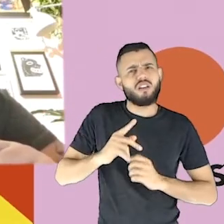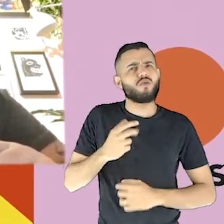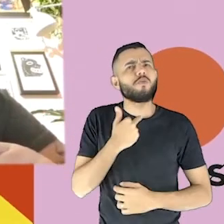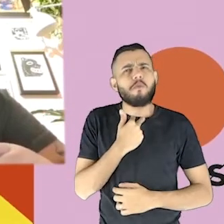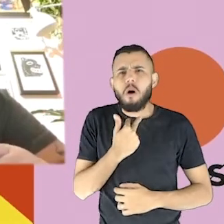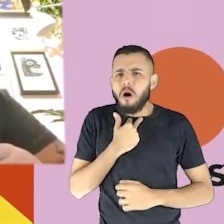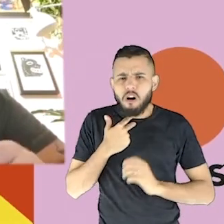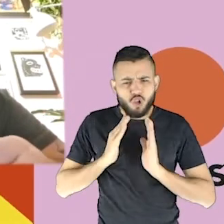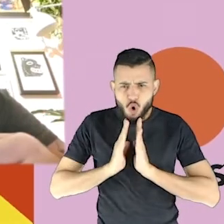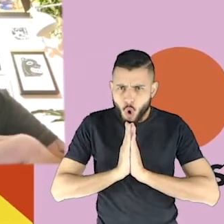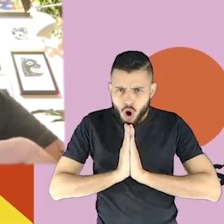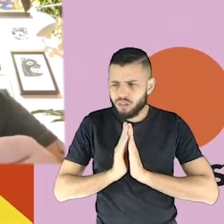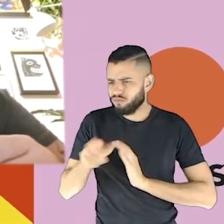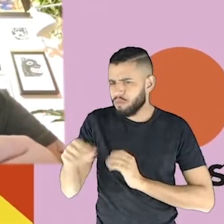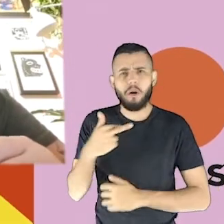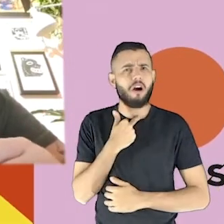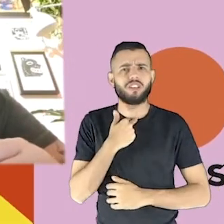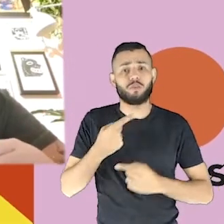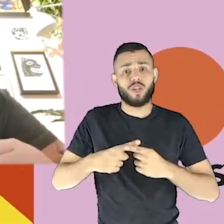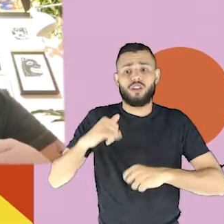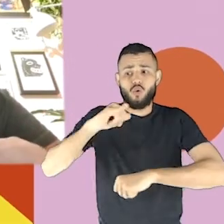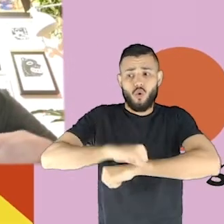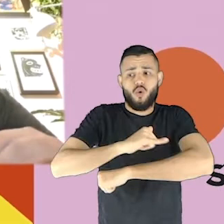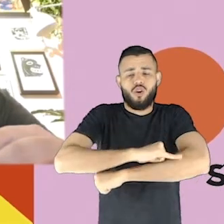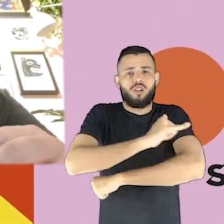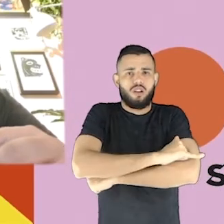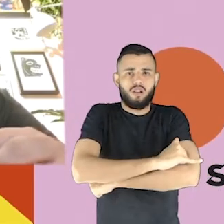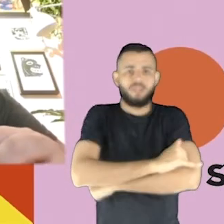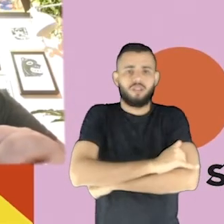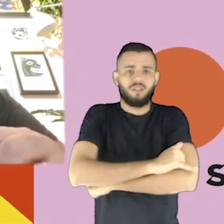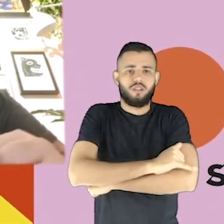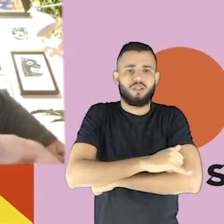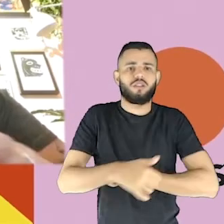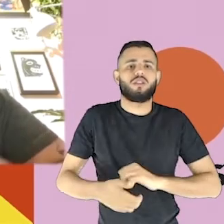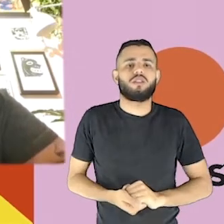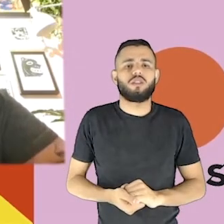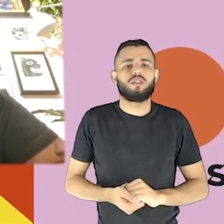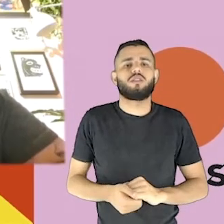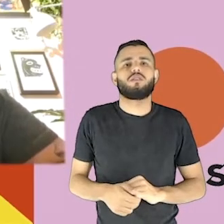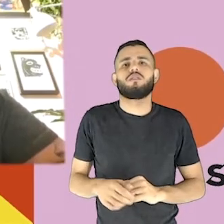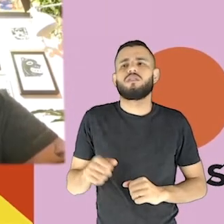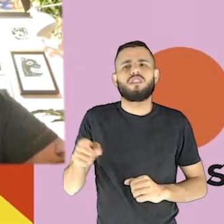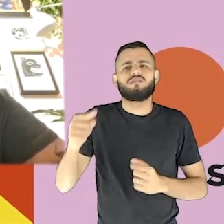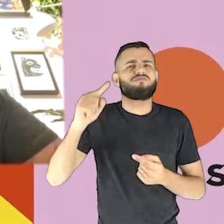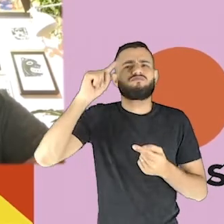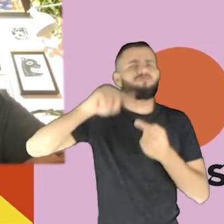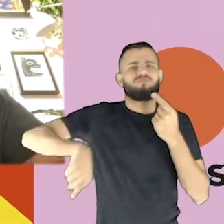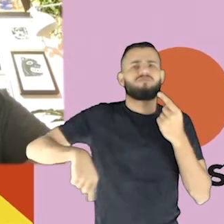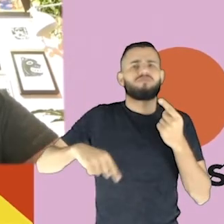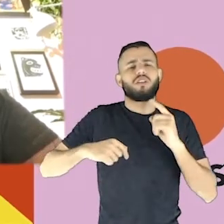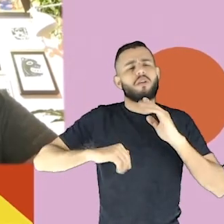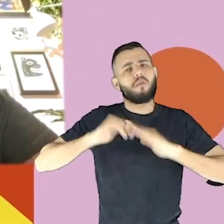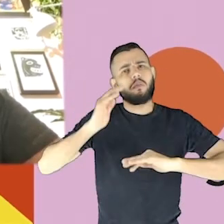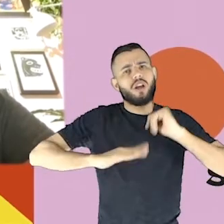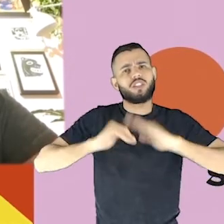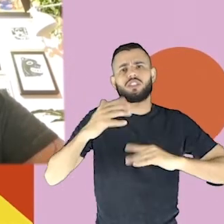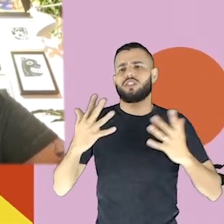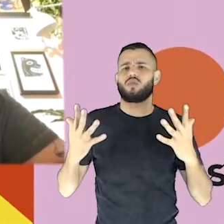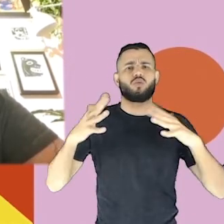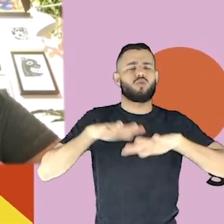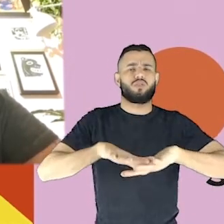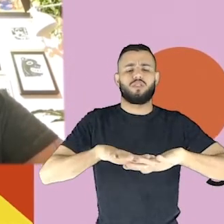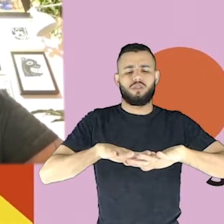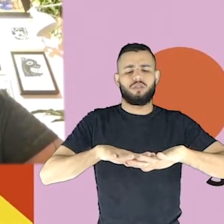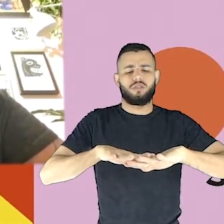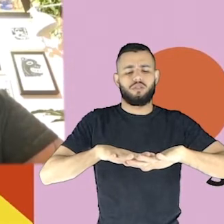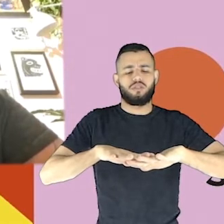não podia fazer yoga porque ela era gorda, né? E o que vai totalmente de desencontro com essa prática, que é uma prática de